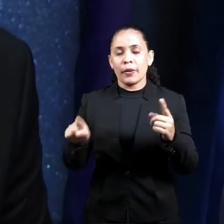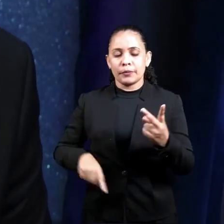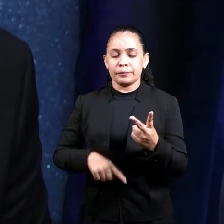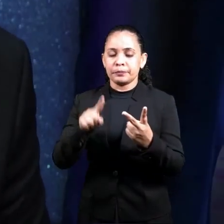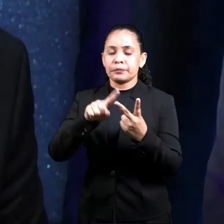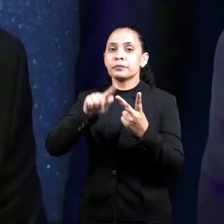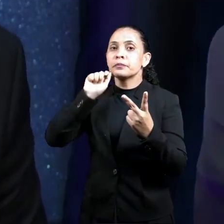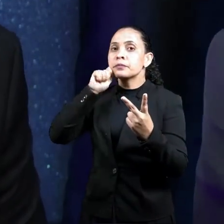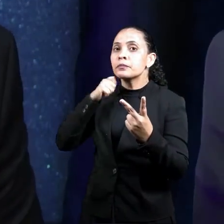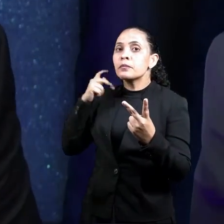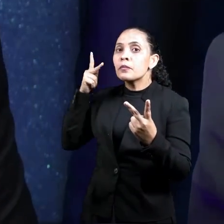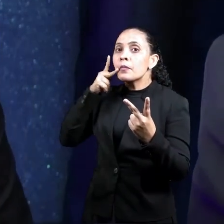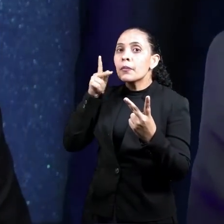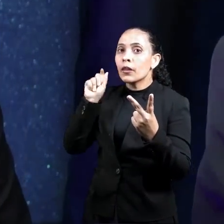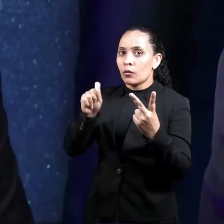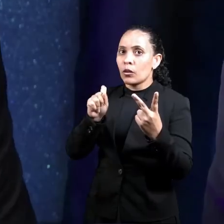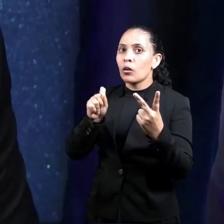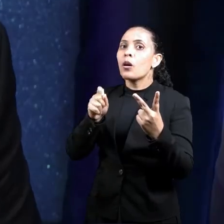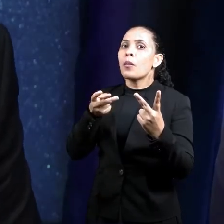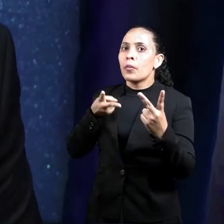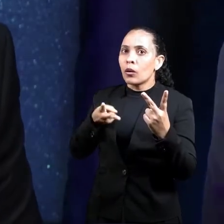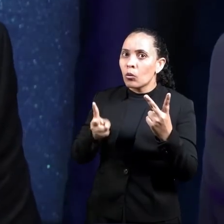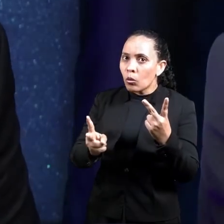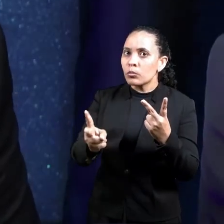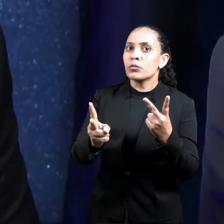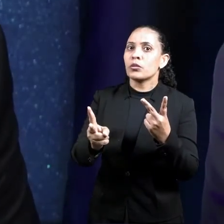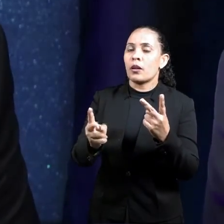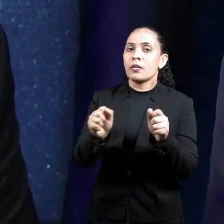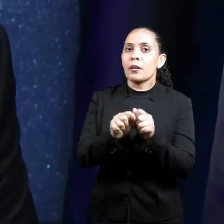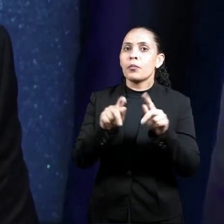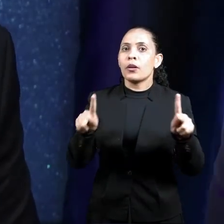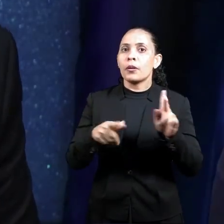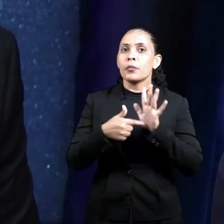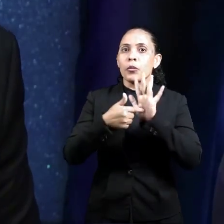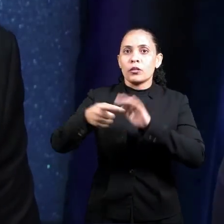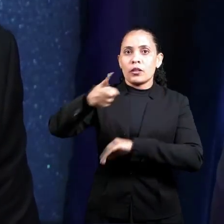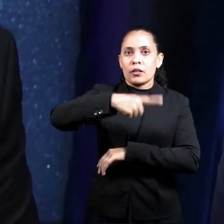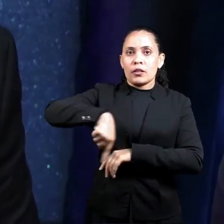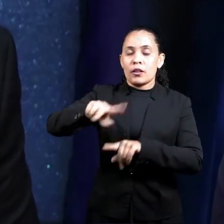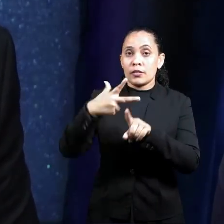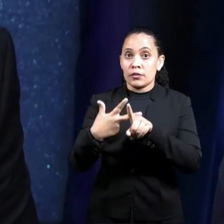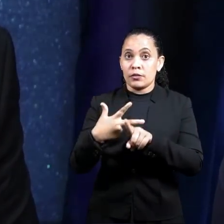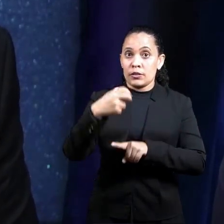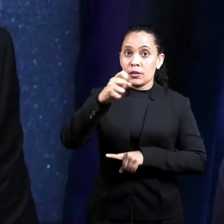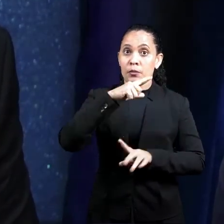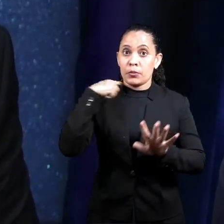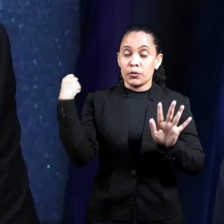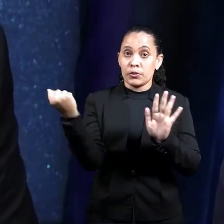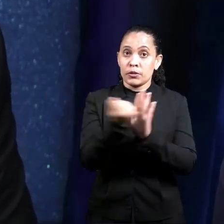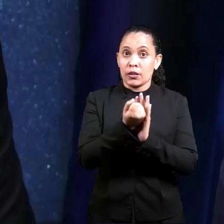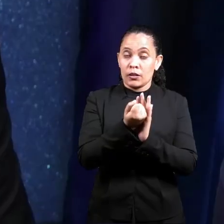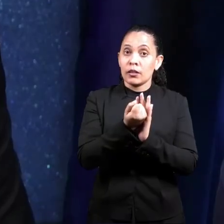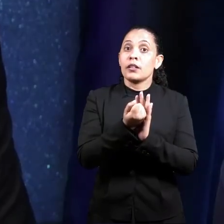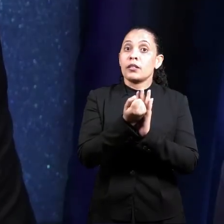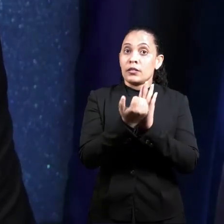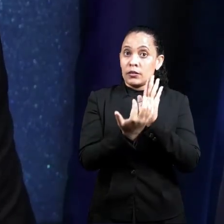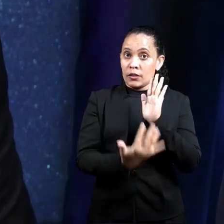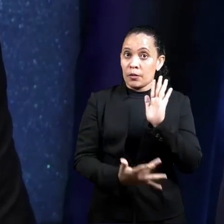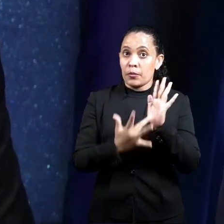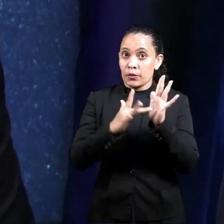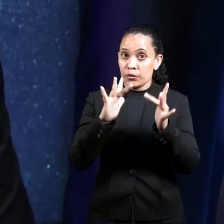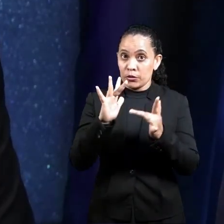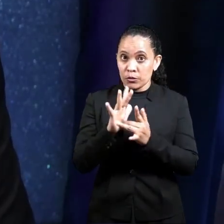sustento dele para a caminhada, para mais uma jornada. A Bíblia em Apocalipse diz assim: eles venceram pelo sangue e pela